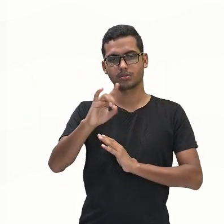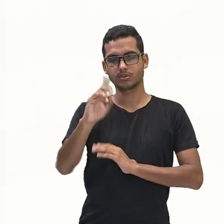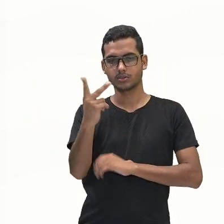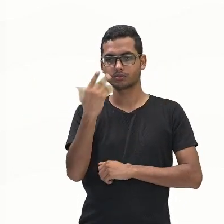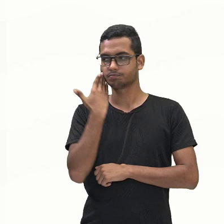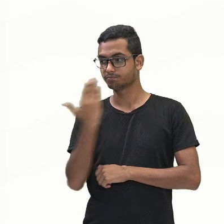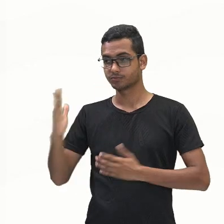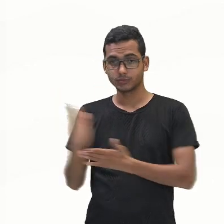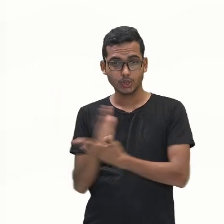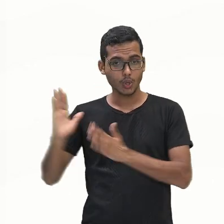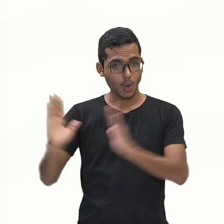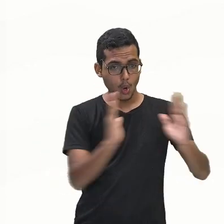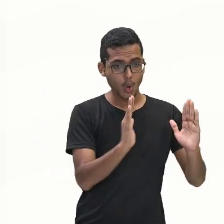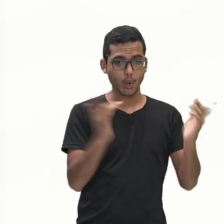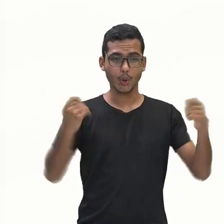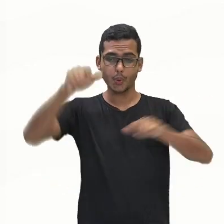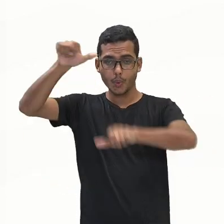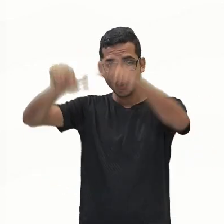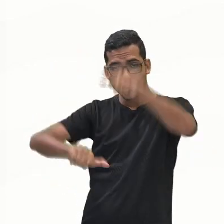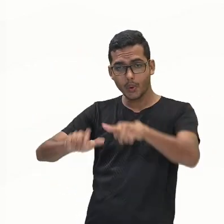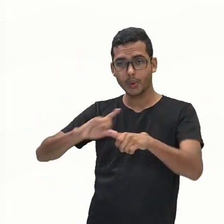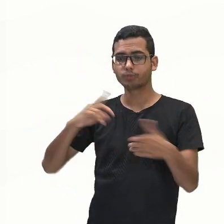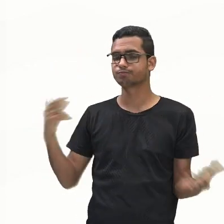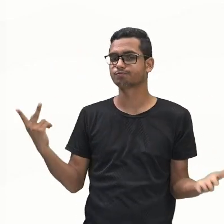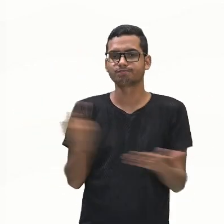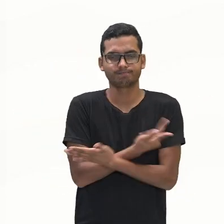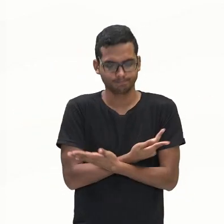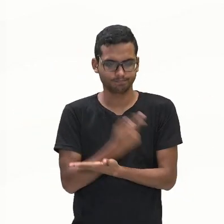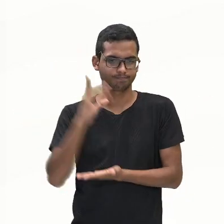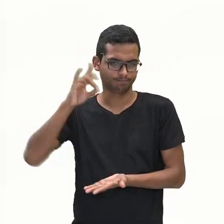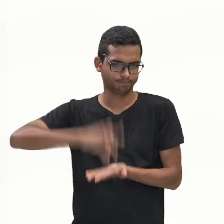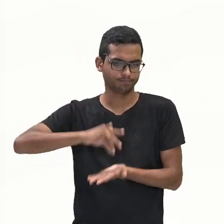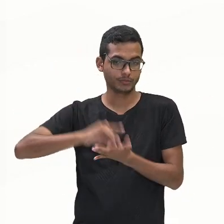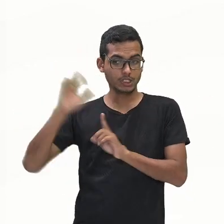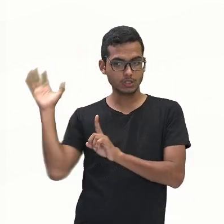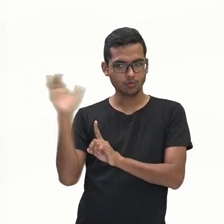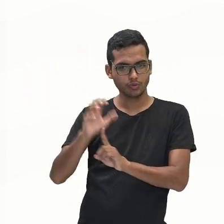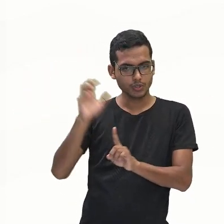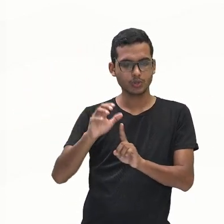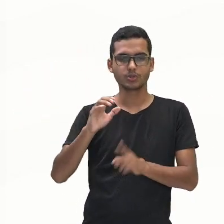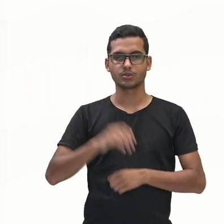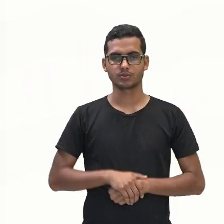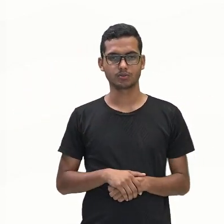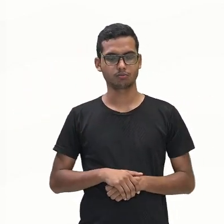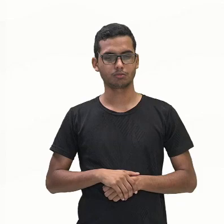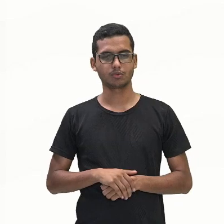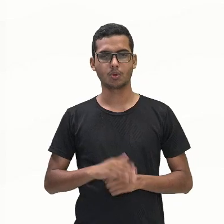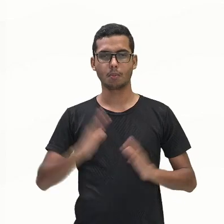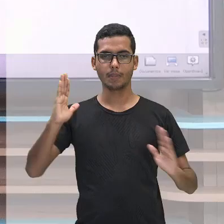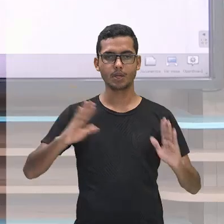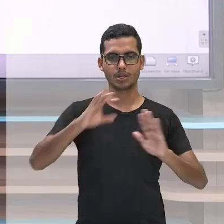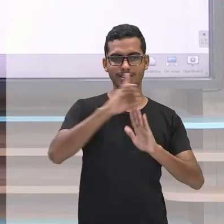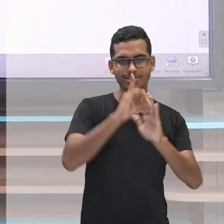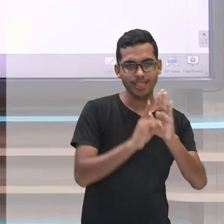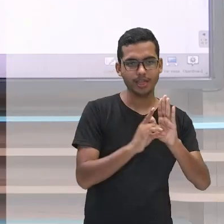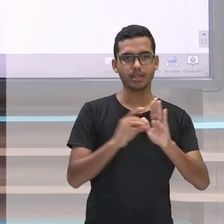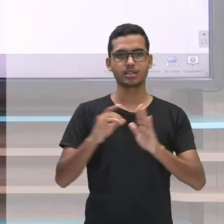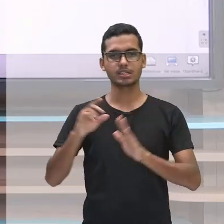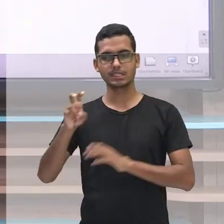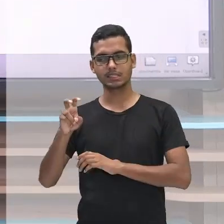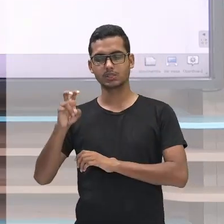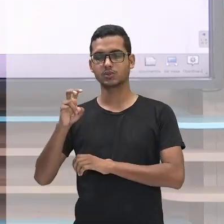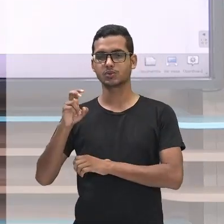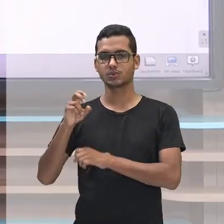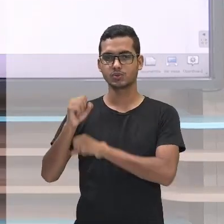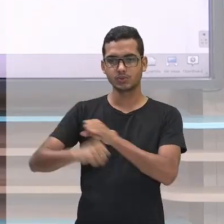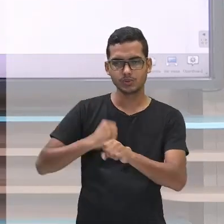períodos, a gente pode analisar o que aconteceu, em alguma década, a cada 5 anos, aí a gente vai